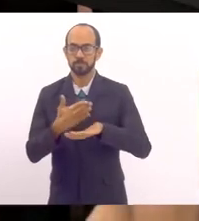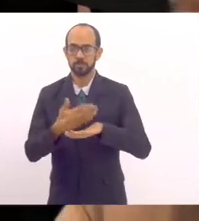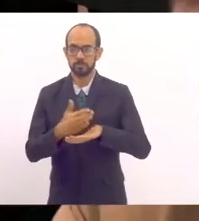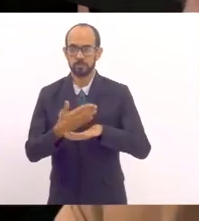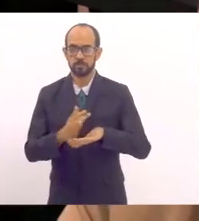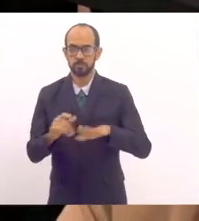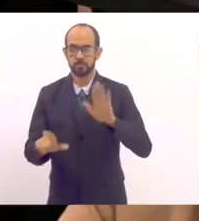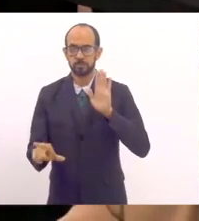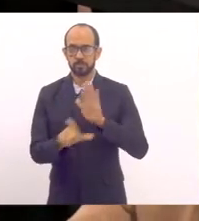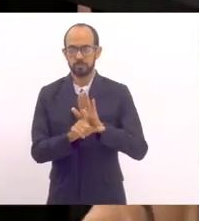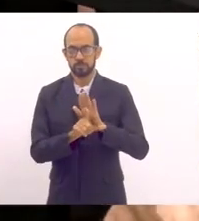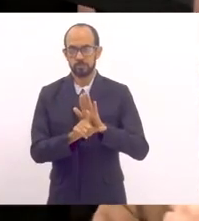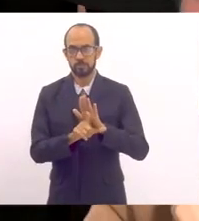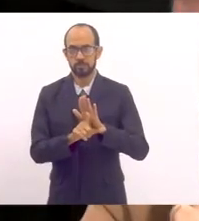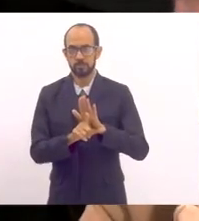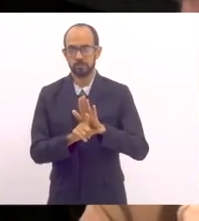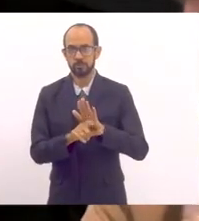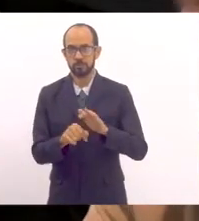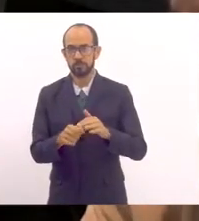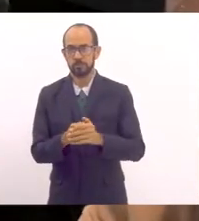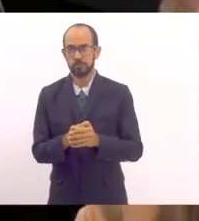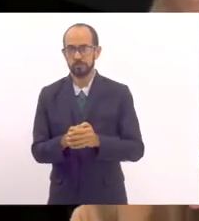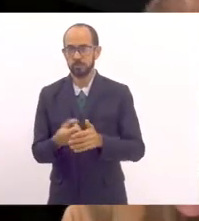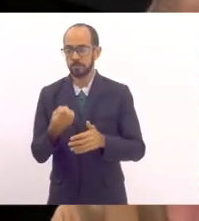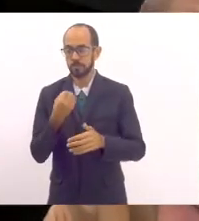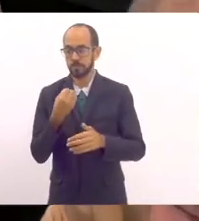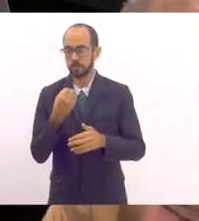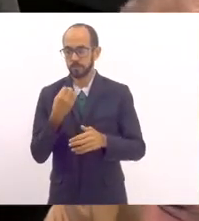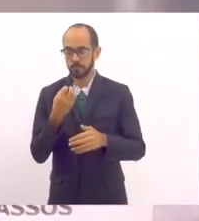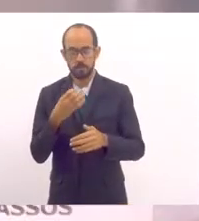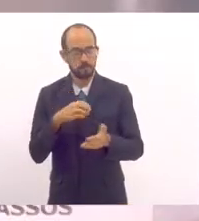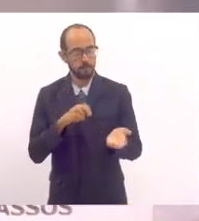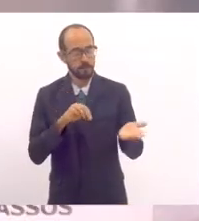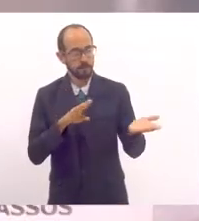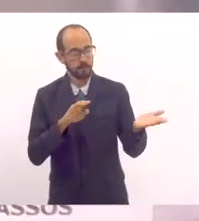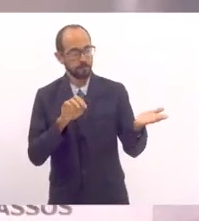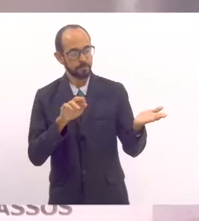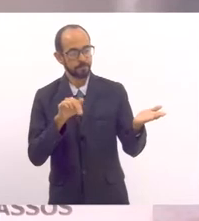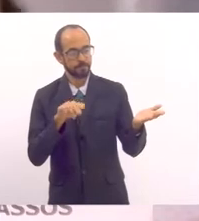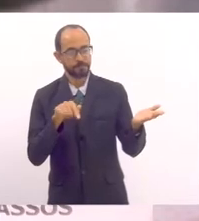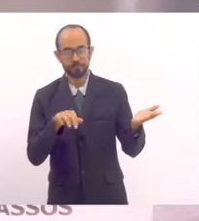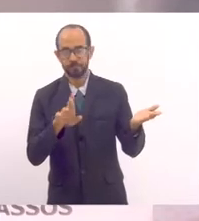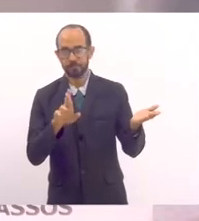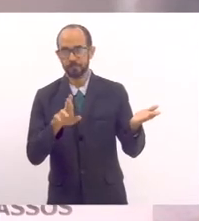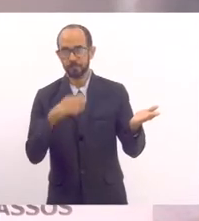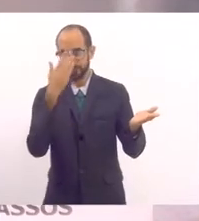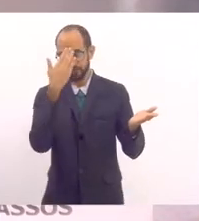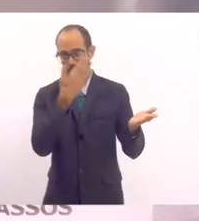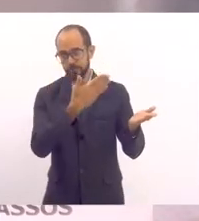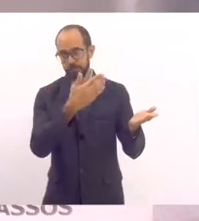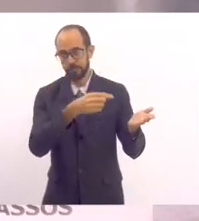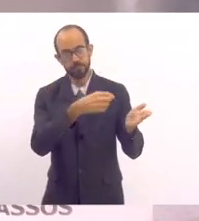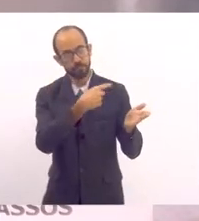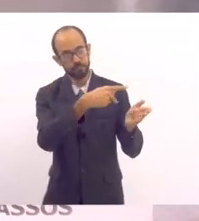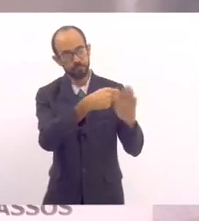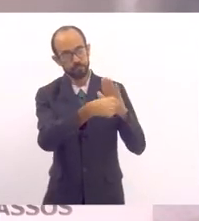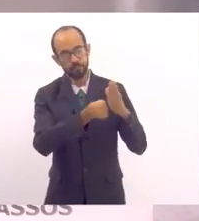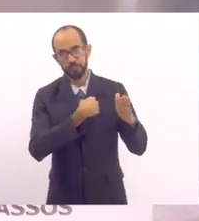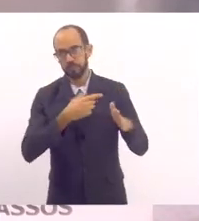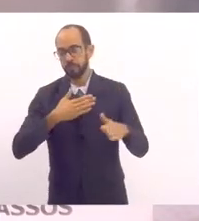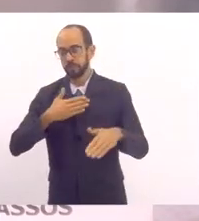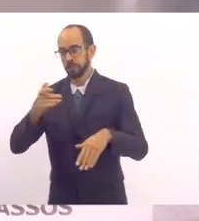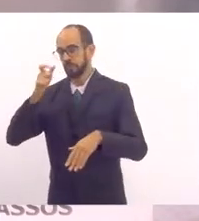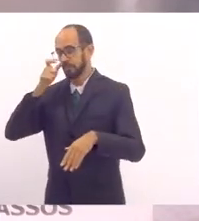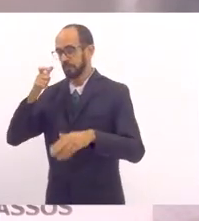em lei. Wagner, obrigado. Obrigado. Em relação à sua pergunta, a minha intenção agora